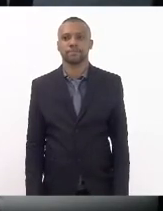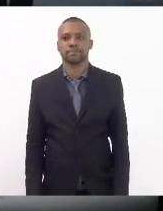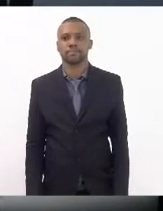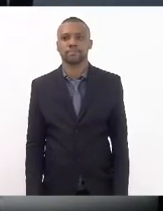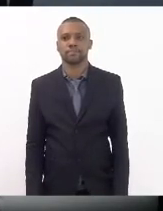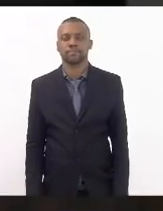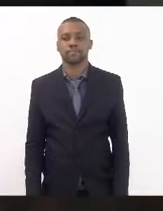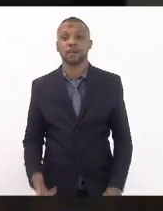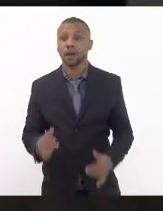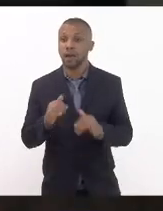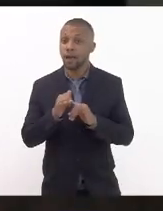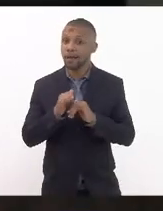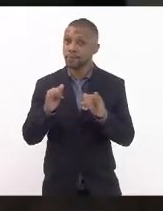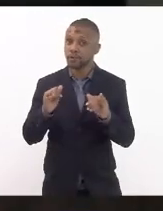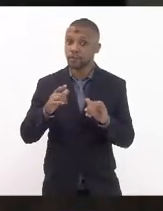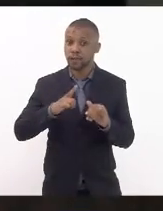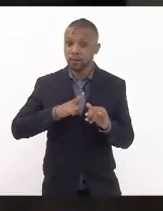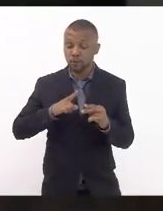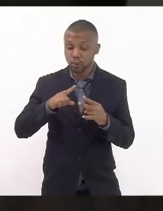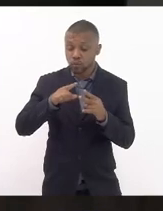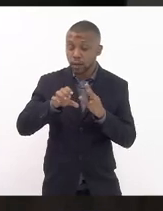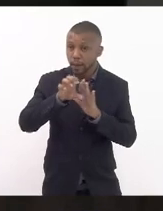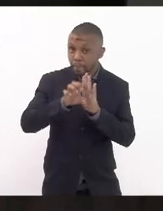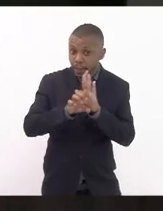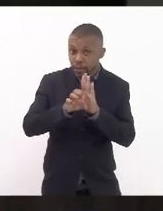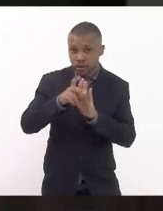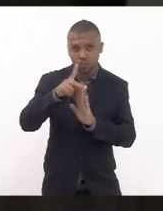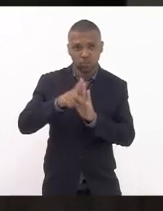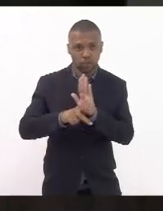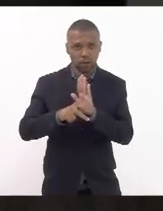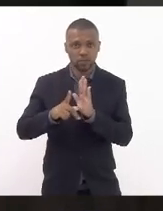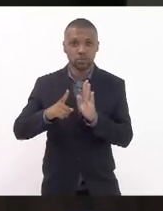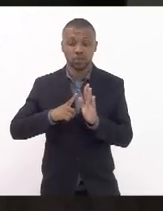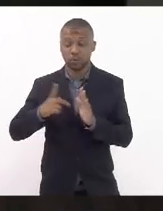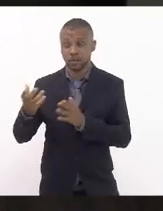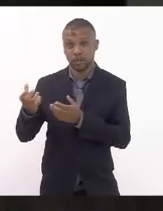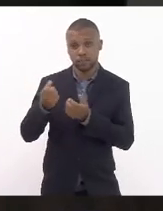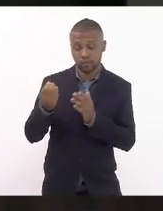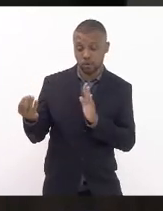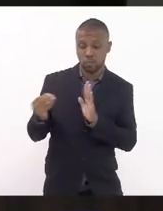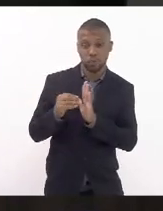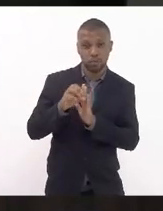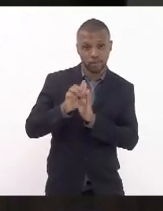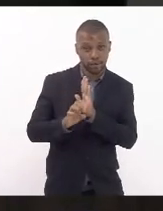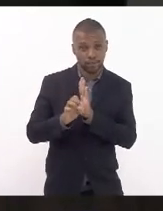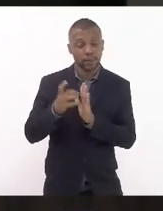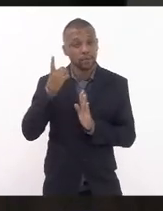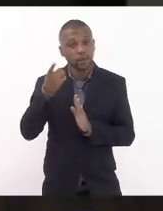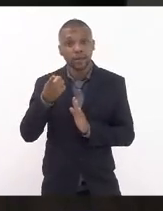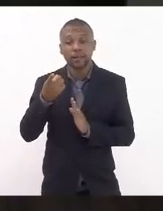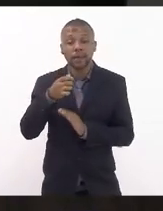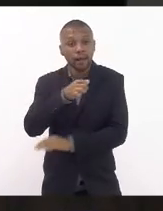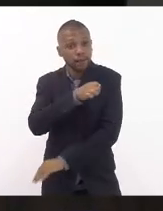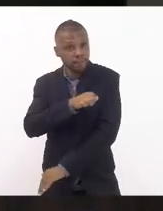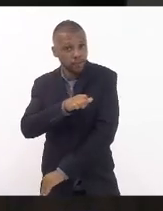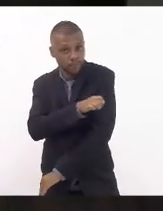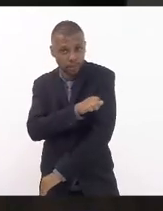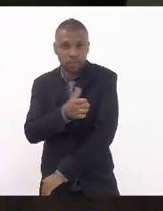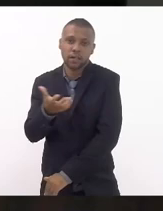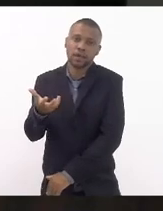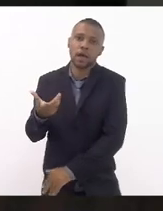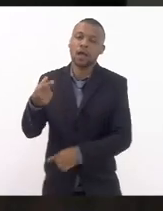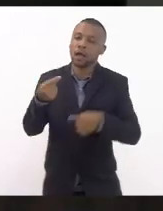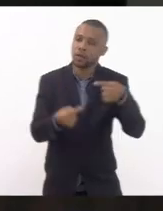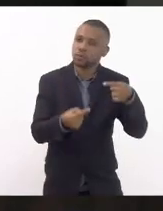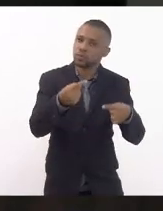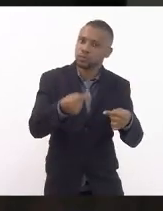Já avisando, nós temos duas emendas ao projeto, tá bom? Então, a deputada enfermeira quer discutir, por favor.